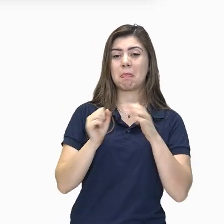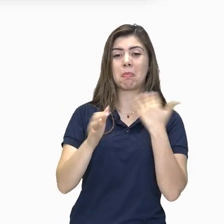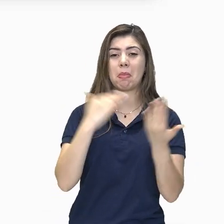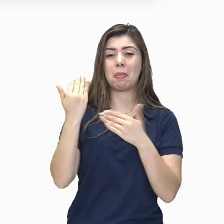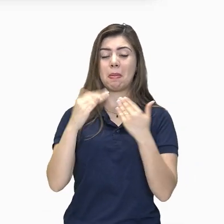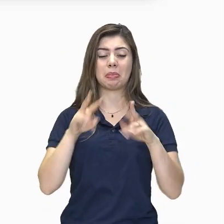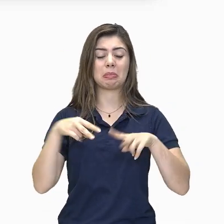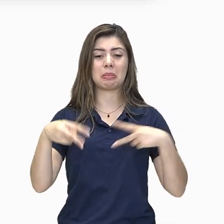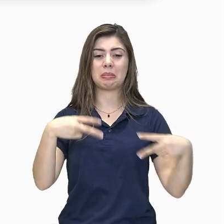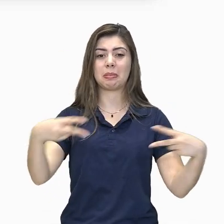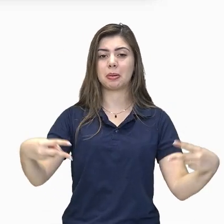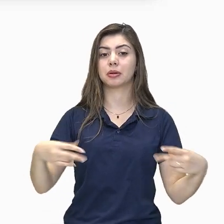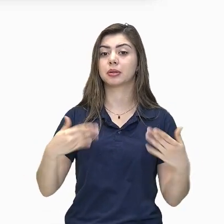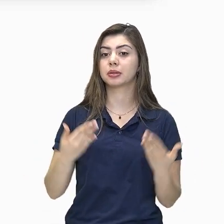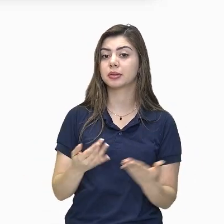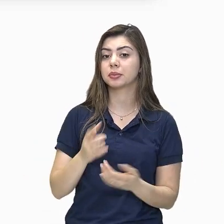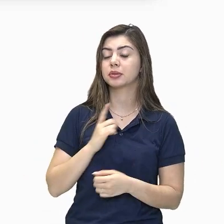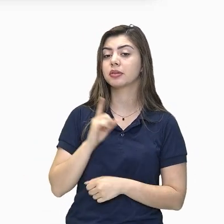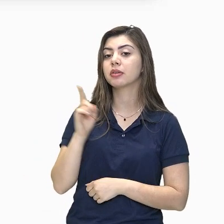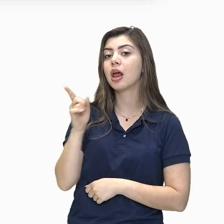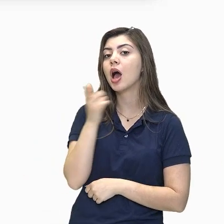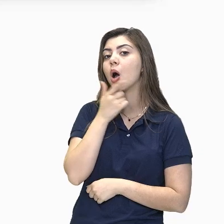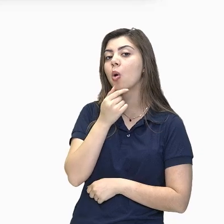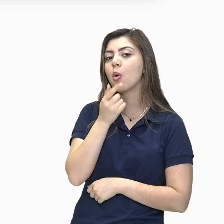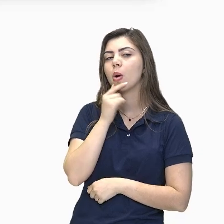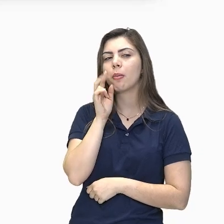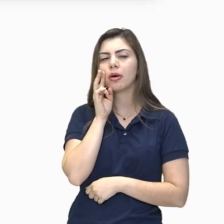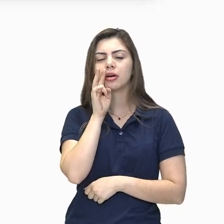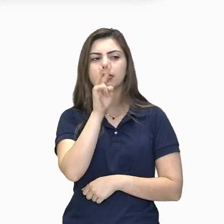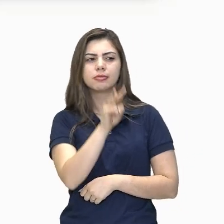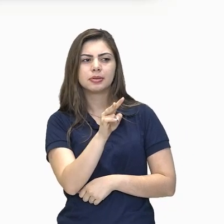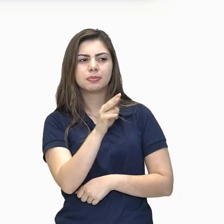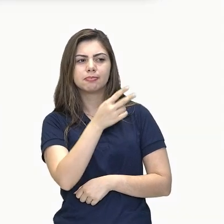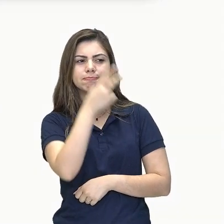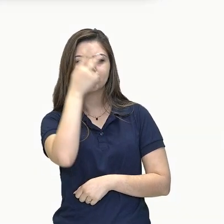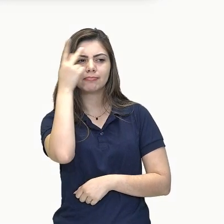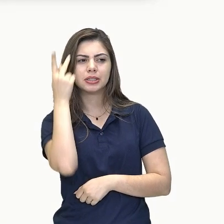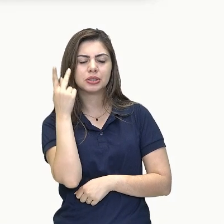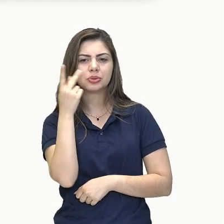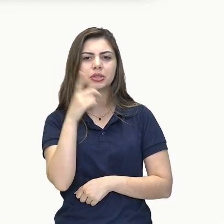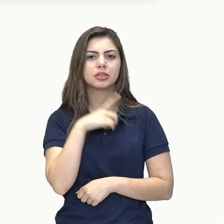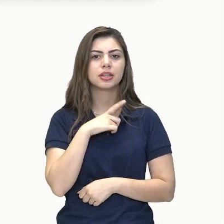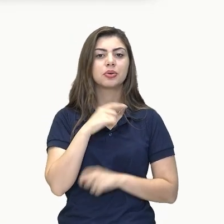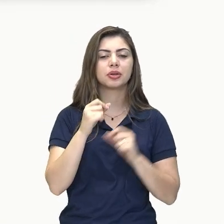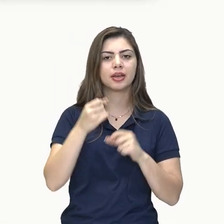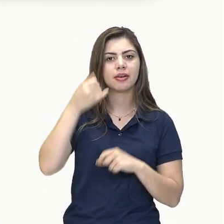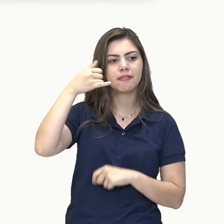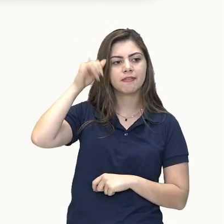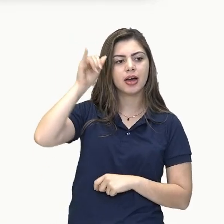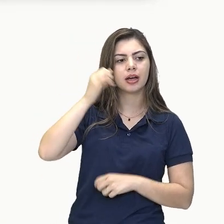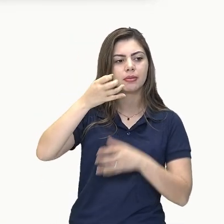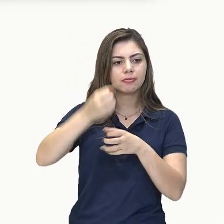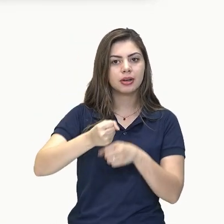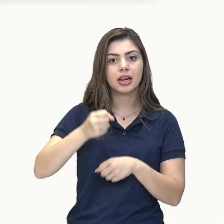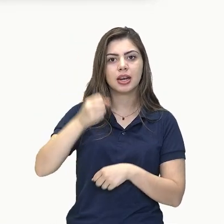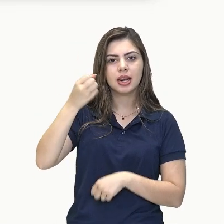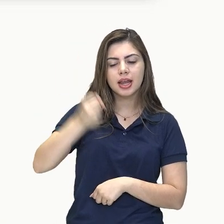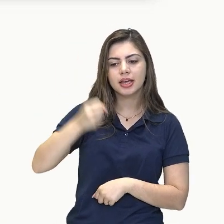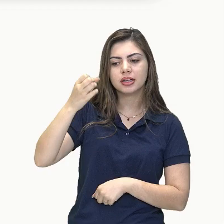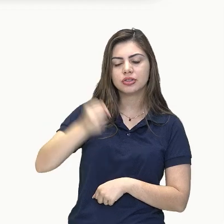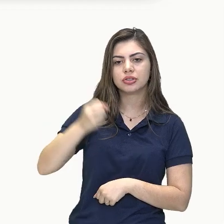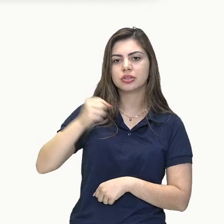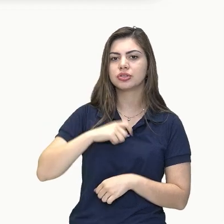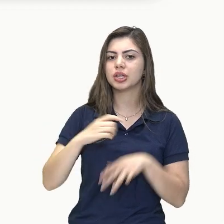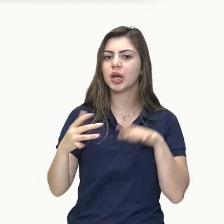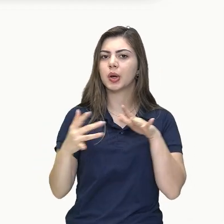Jenner, observando aí pessoas ordenhadoras de vacas, viu que essas pessoas tinham contato